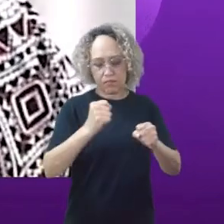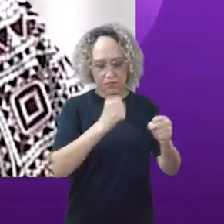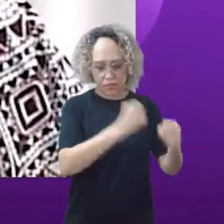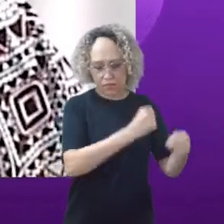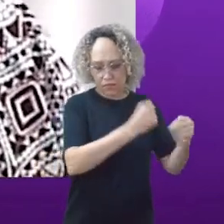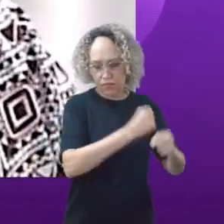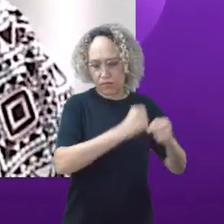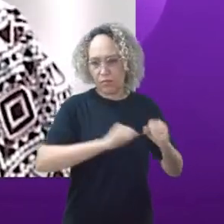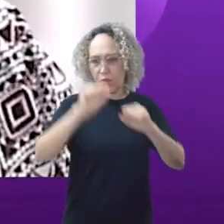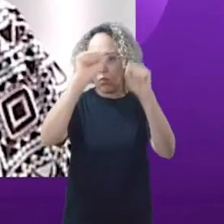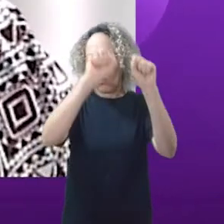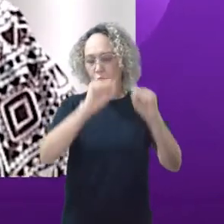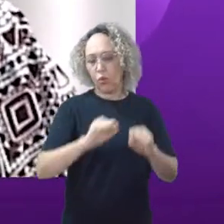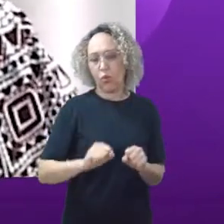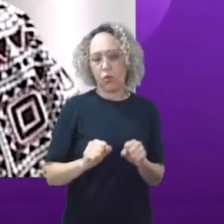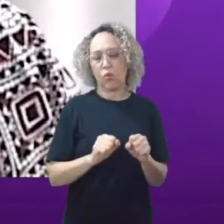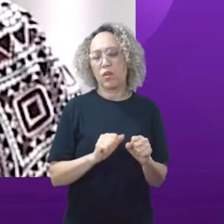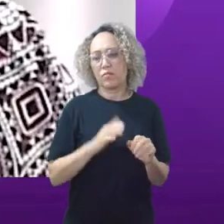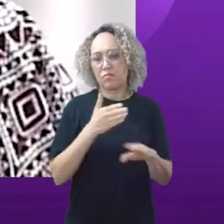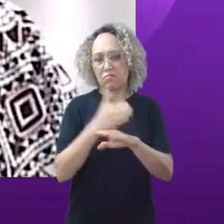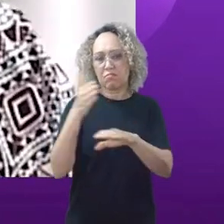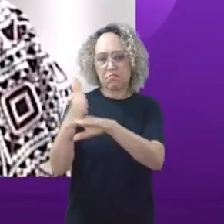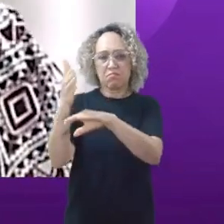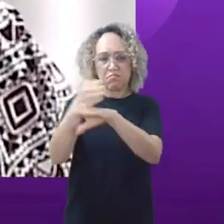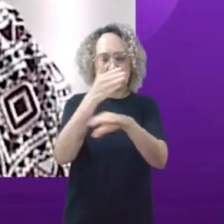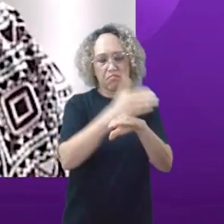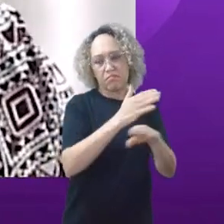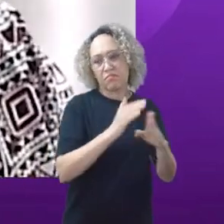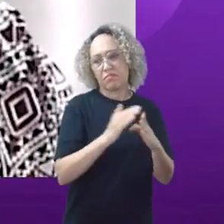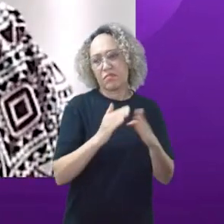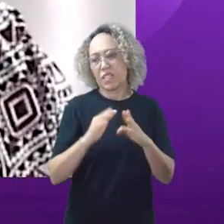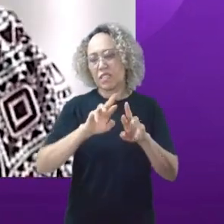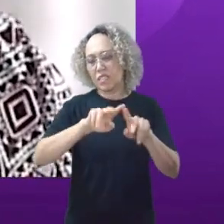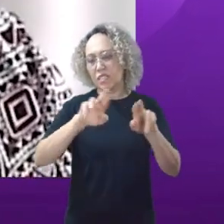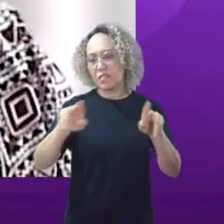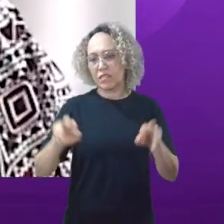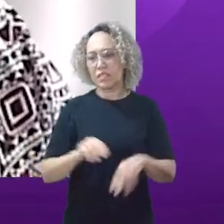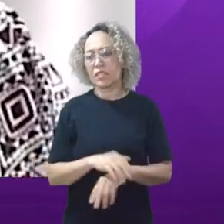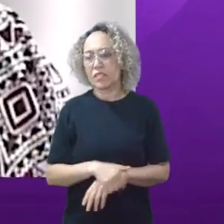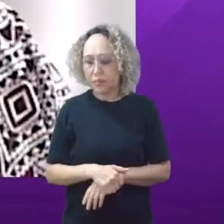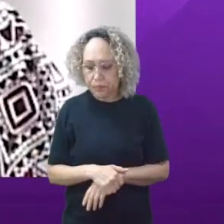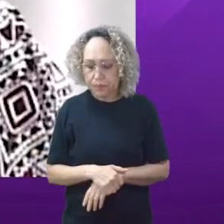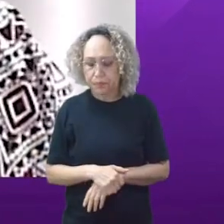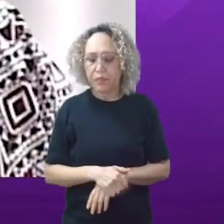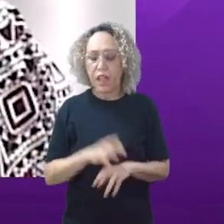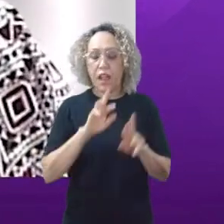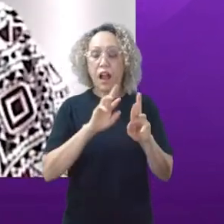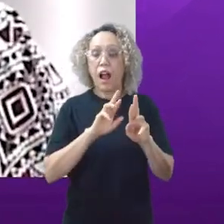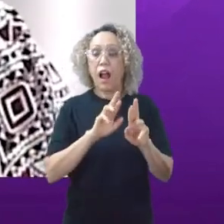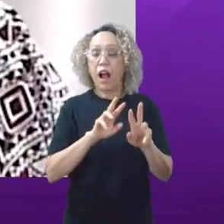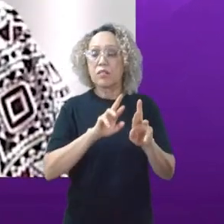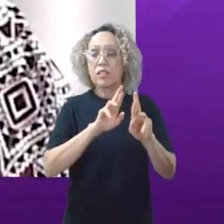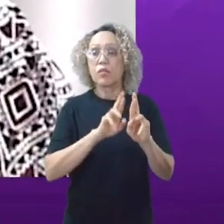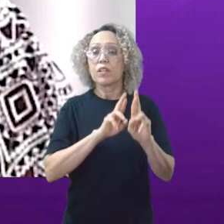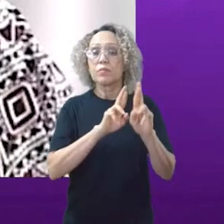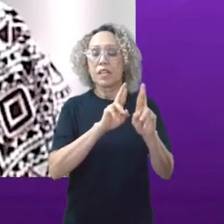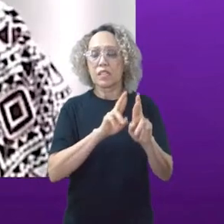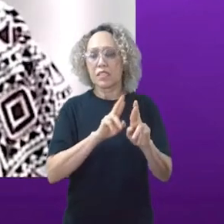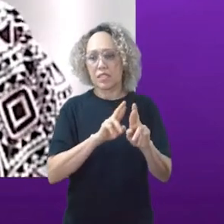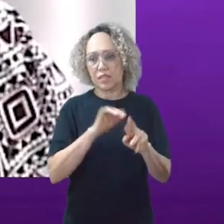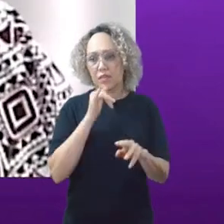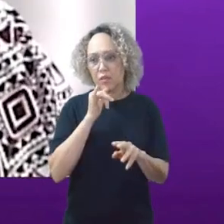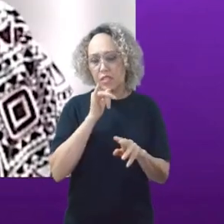do trabalho, nenhum problema fiscal, e é uma expectativa que se gera de que essa contribuição lhe